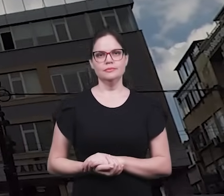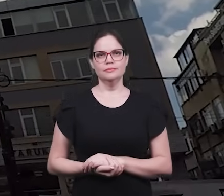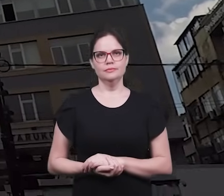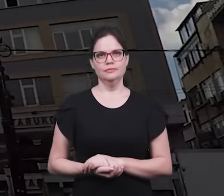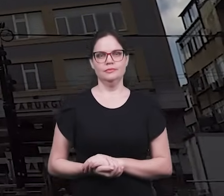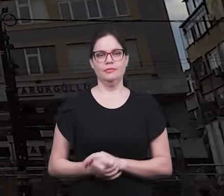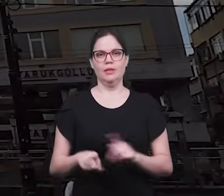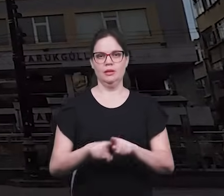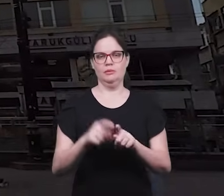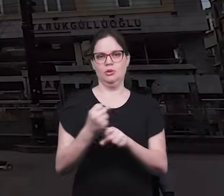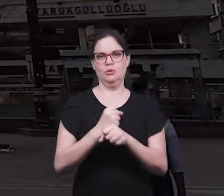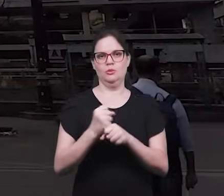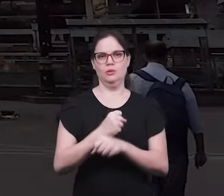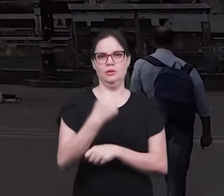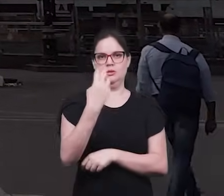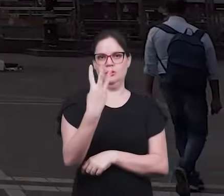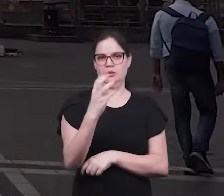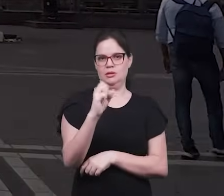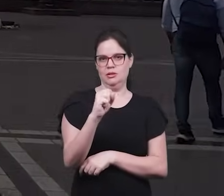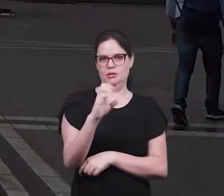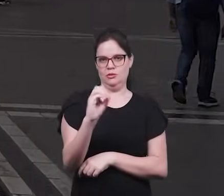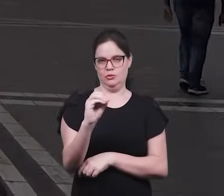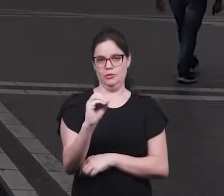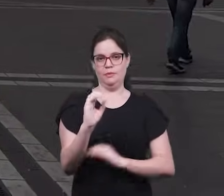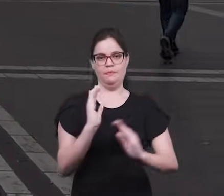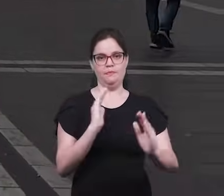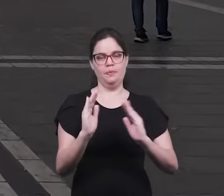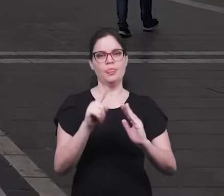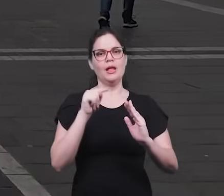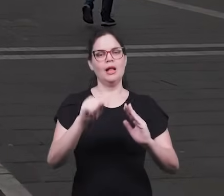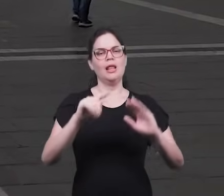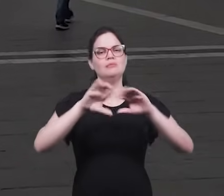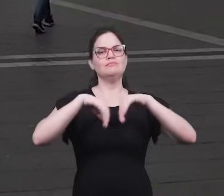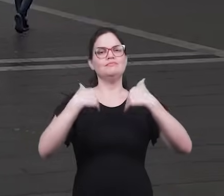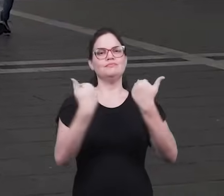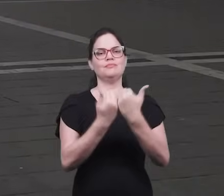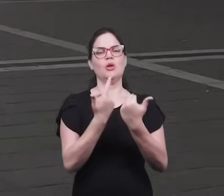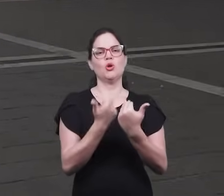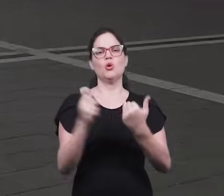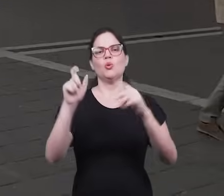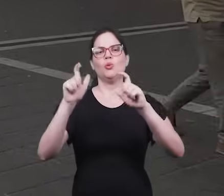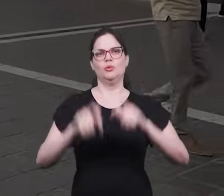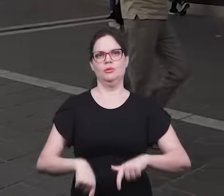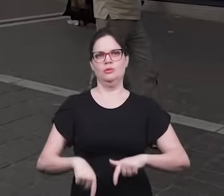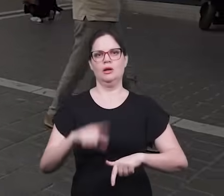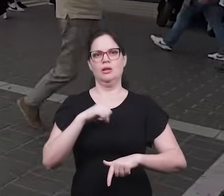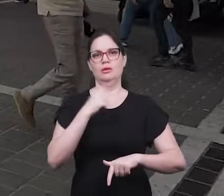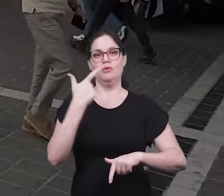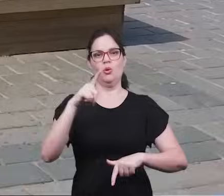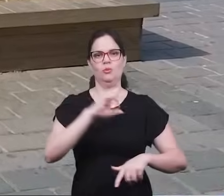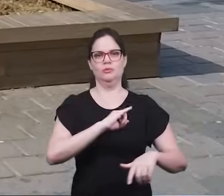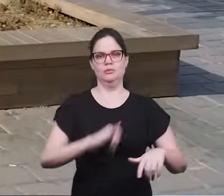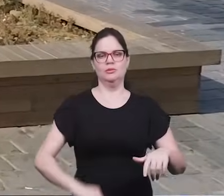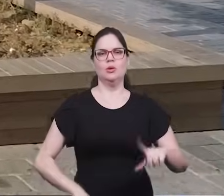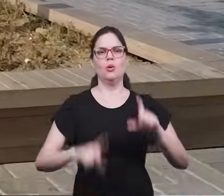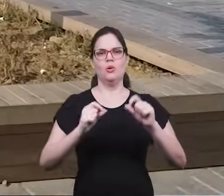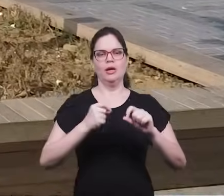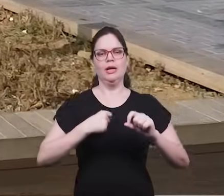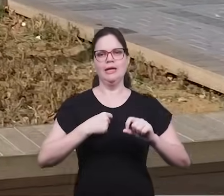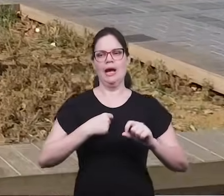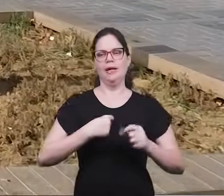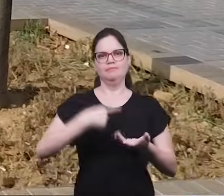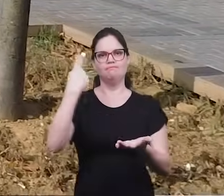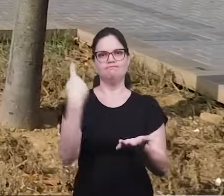Oriente. Em 380, no Concílio de Tessalônica, aí já Teodósio ele oficializou o casamento, ele